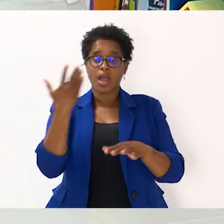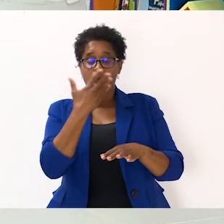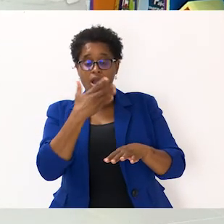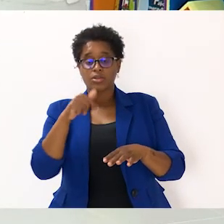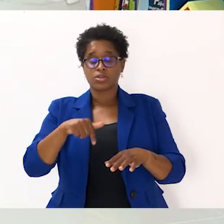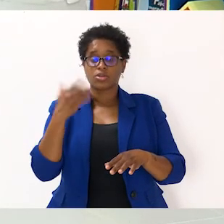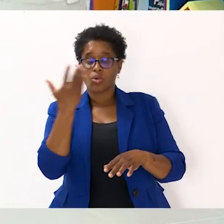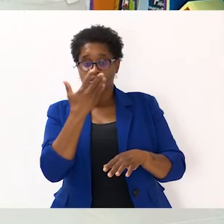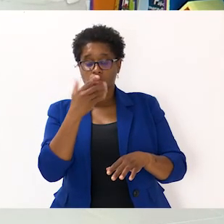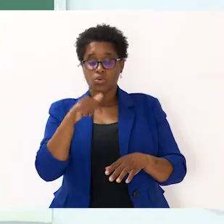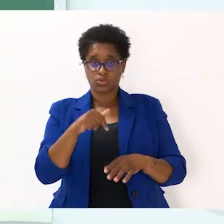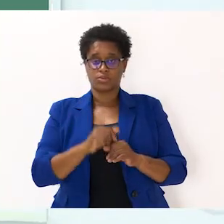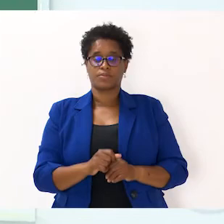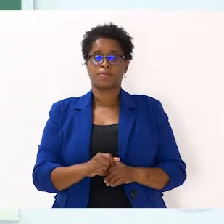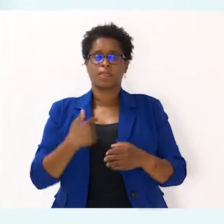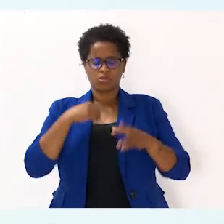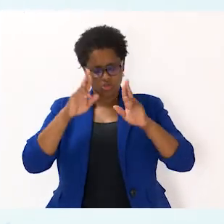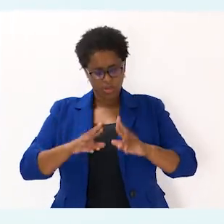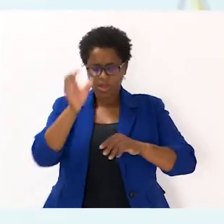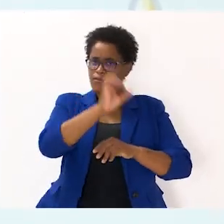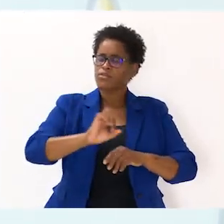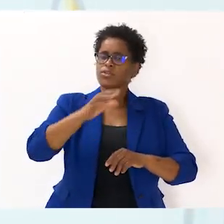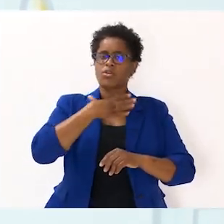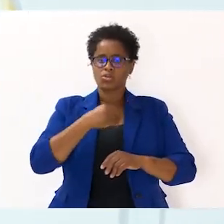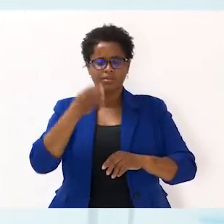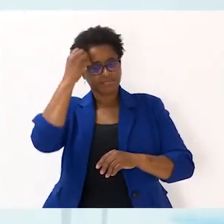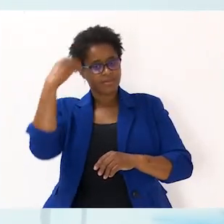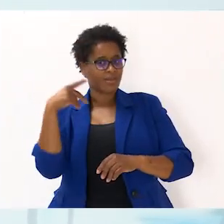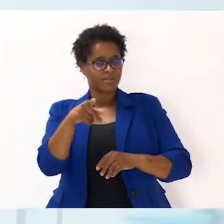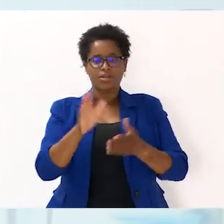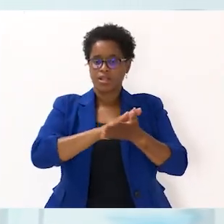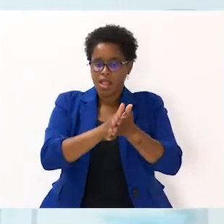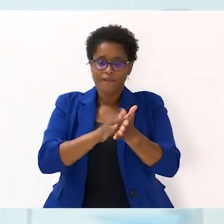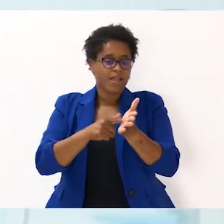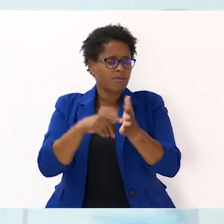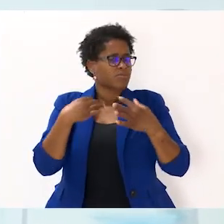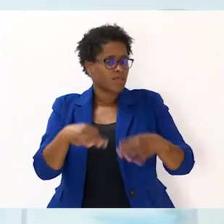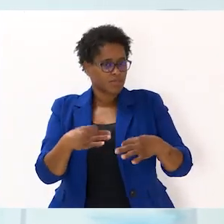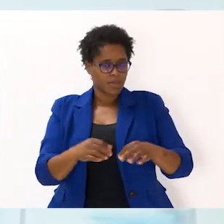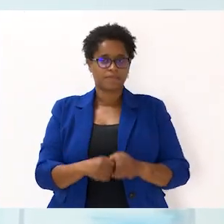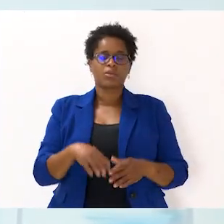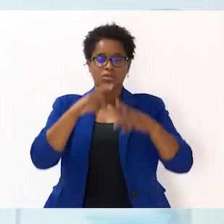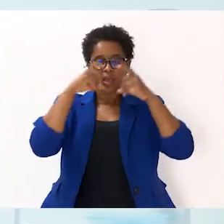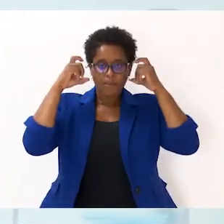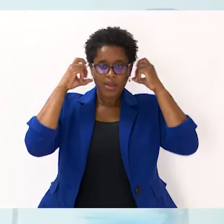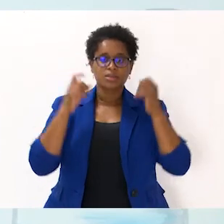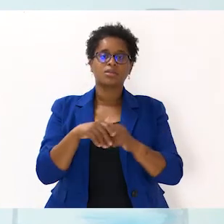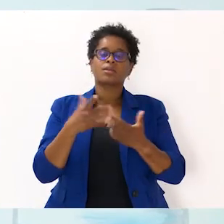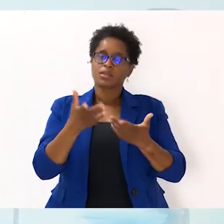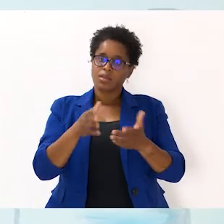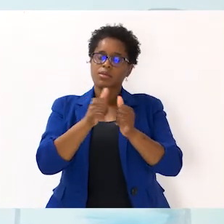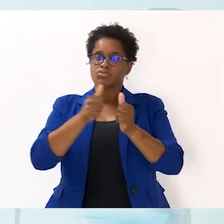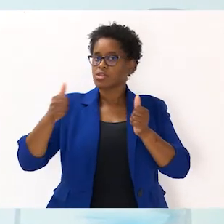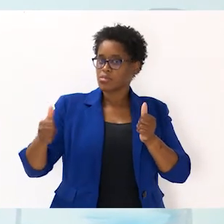aula de hoje. Espero que tenham gostado. Não se esqueçam de lavar as mãos com frequência, usar a máscara e